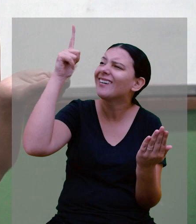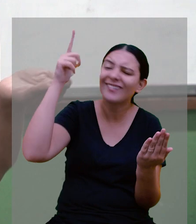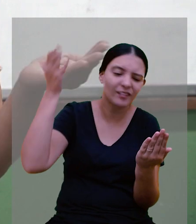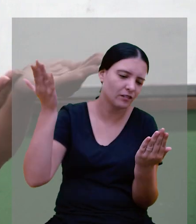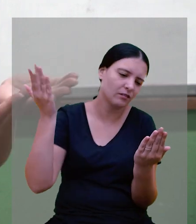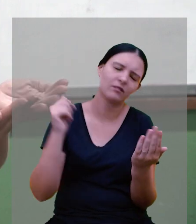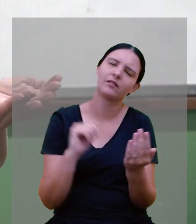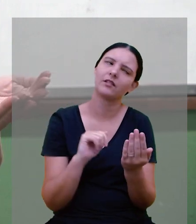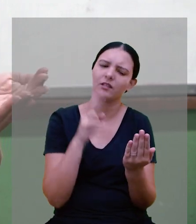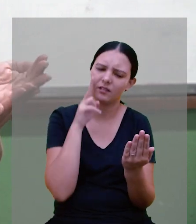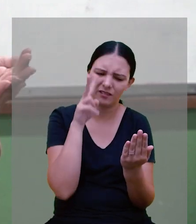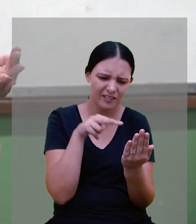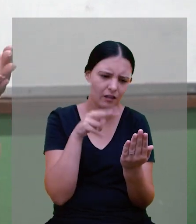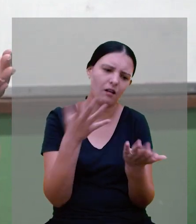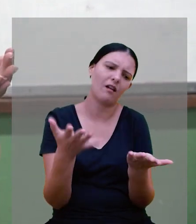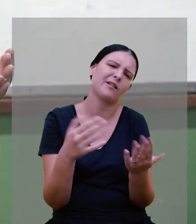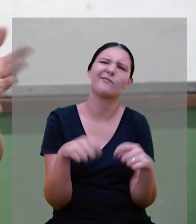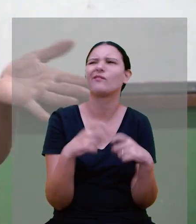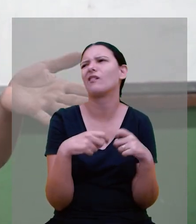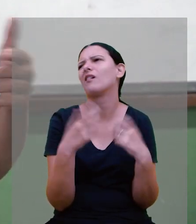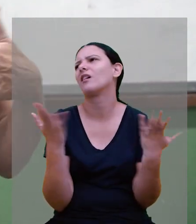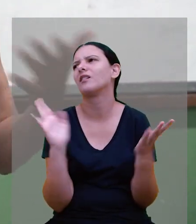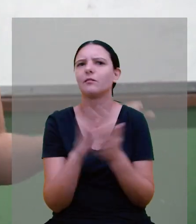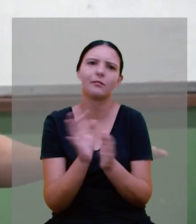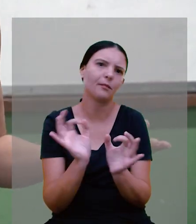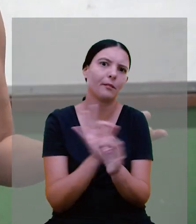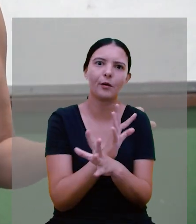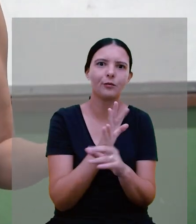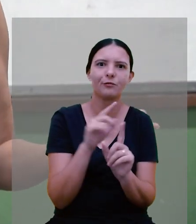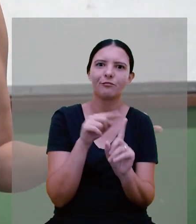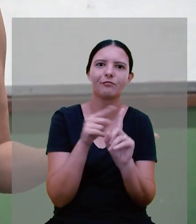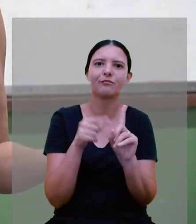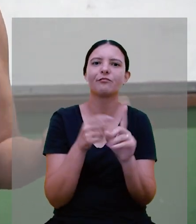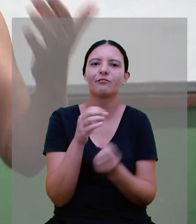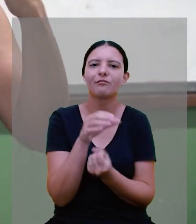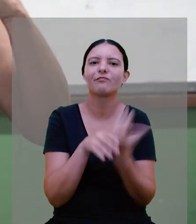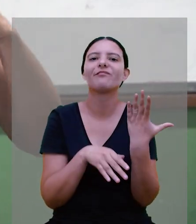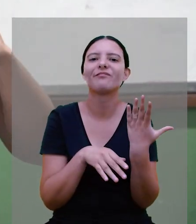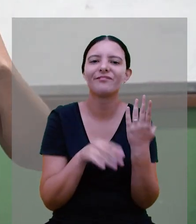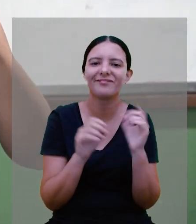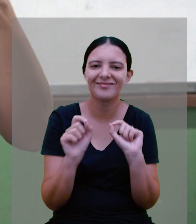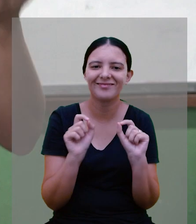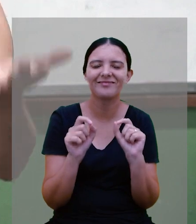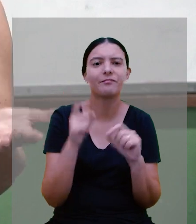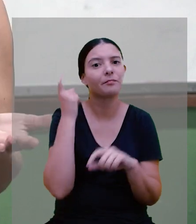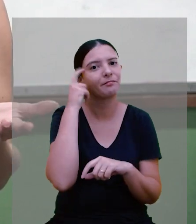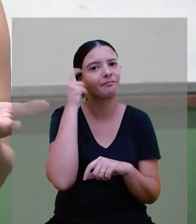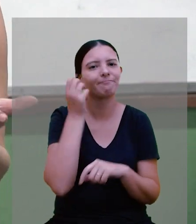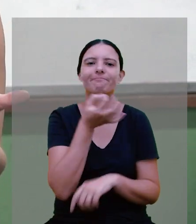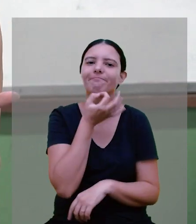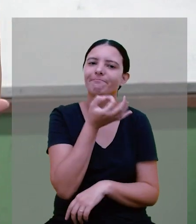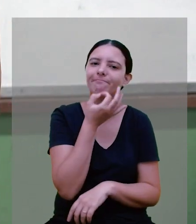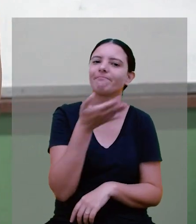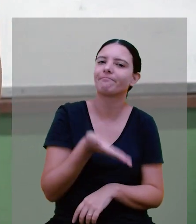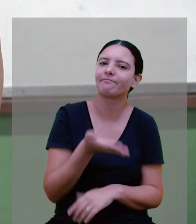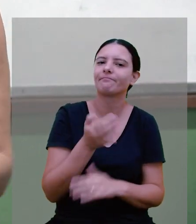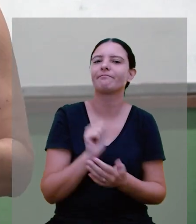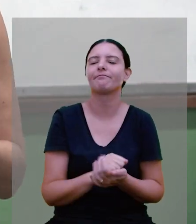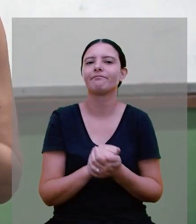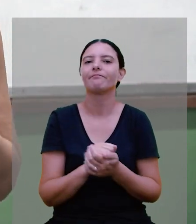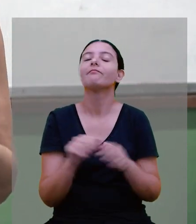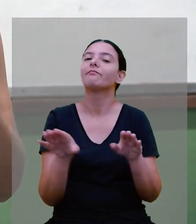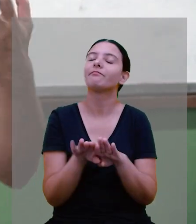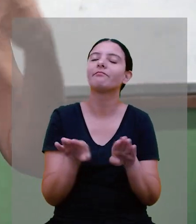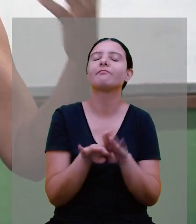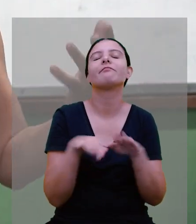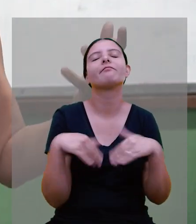amanhecer. Aí você olhar aquilo e falar, que bobagem, pronto, já produziu alguma coisa. Já produziu a sua visão crítica sobre aquilo, né? Então,